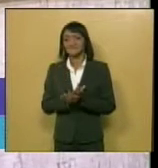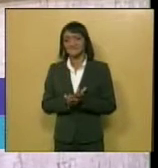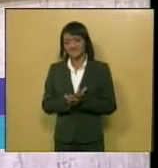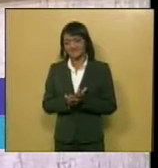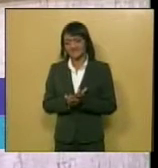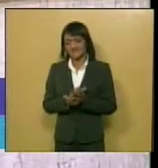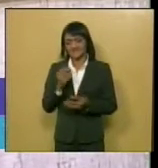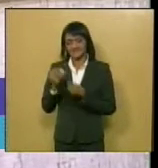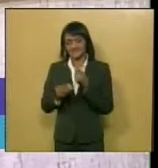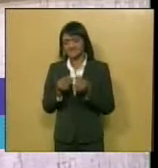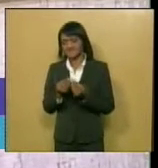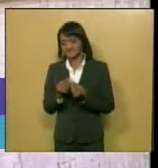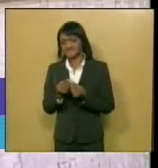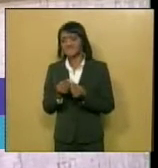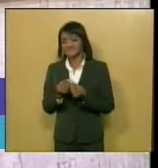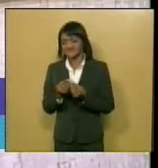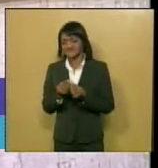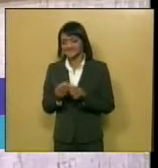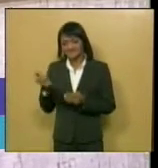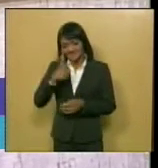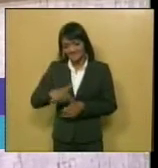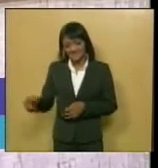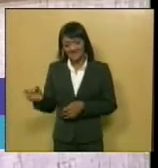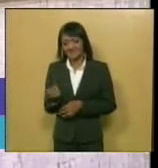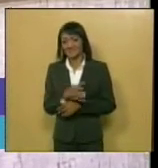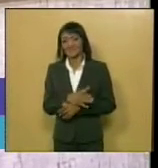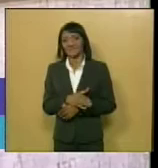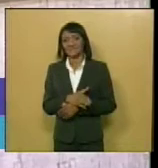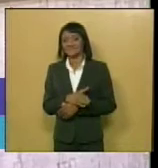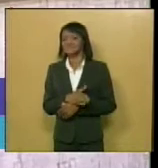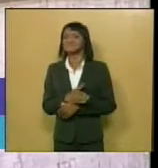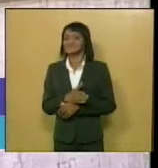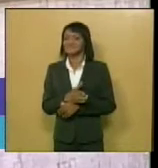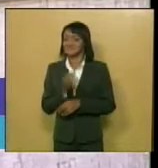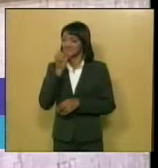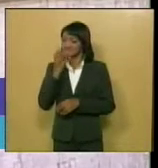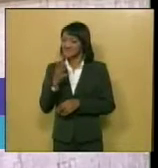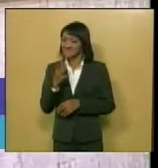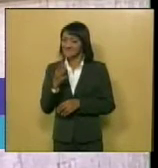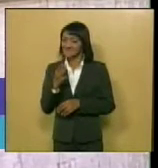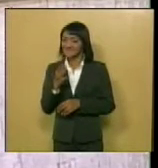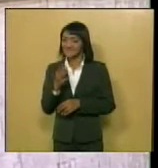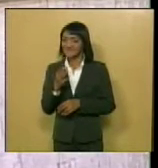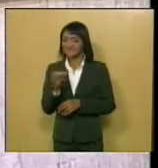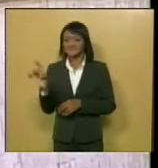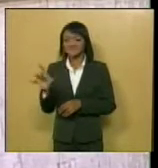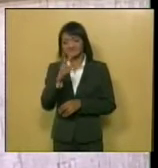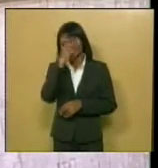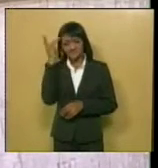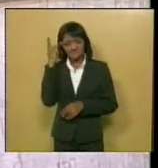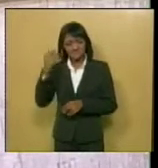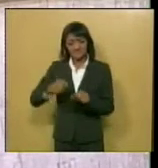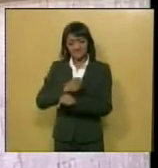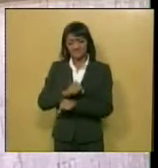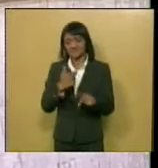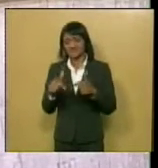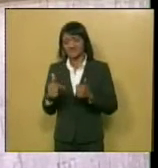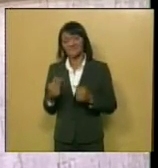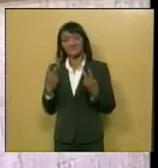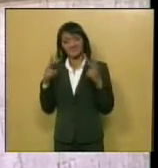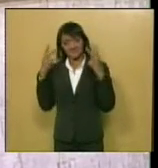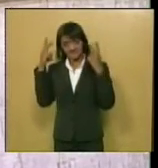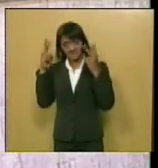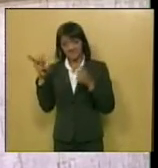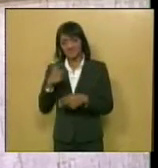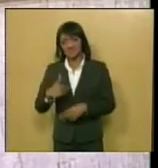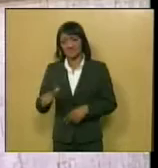grande empreendimento naquela... Reinaugurado, né? Um grande empreendimento naquela terra, gerando emprego para o nosso povo. Sucesso, mais uma vez,